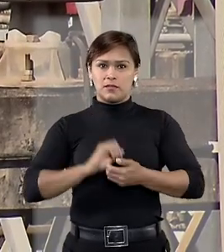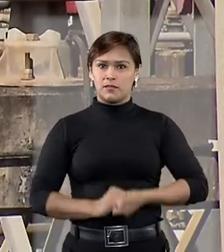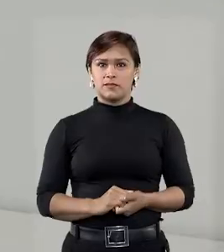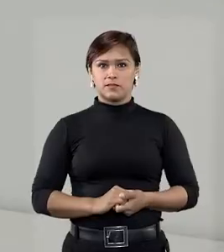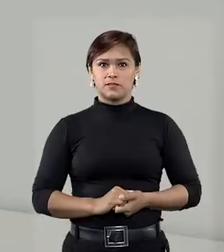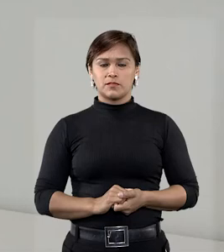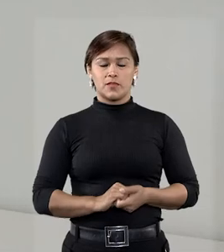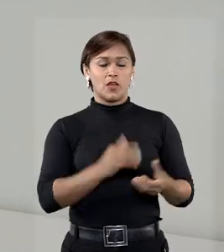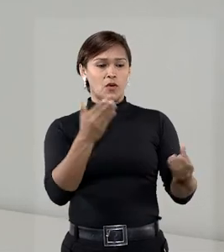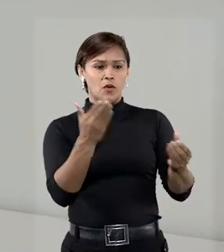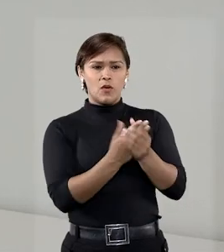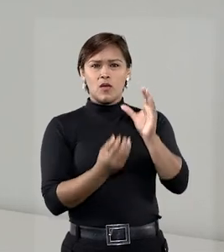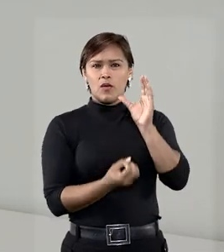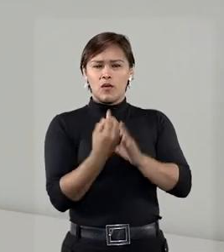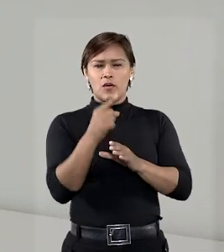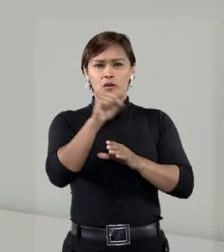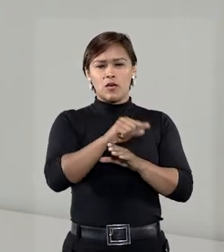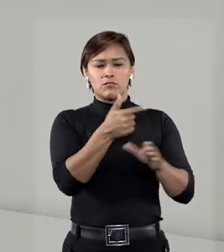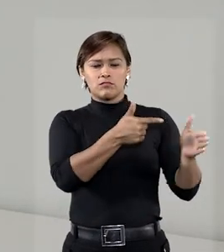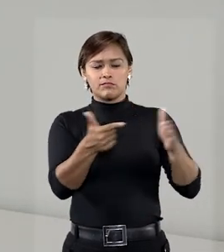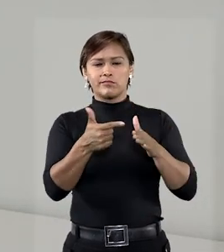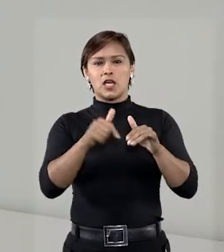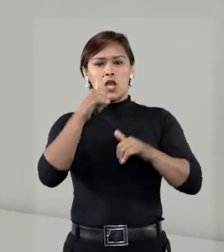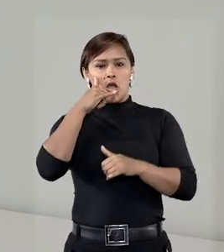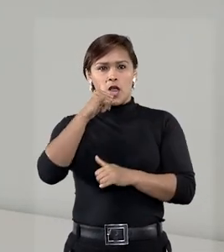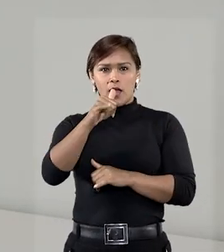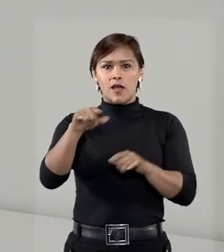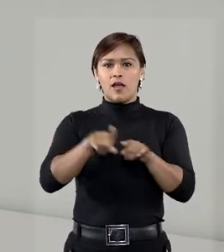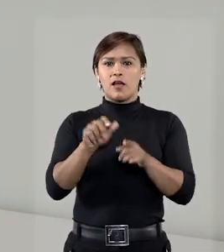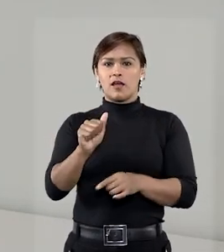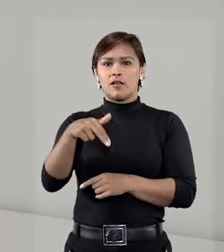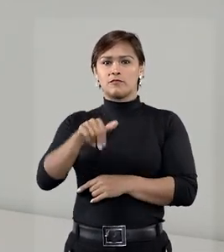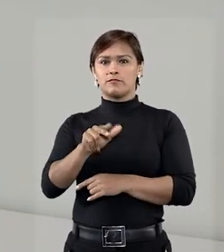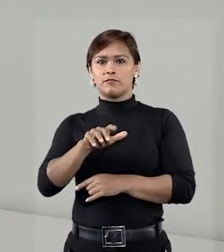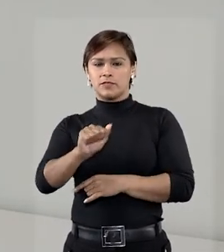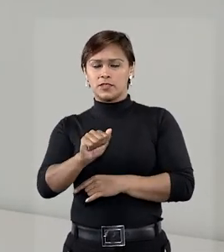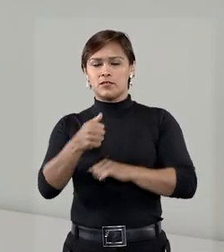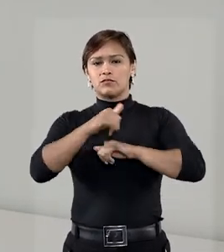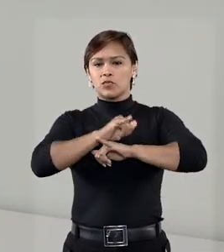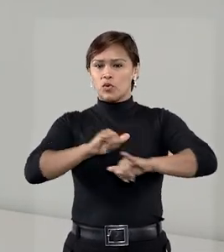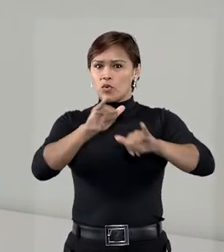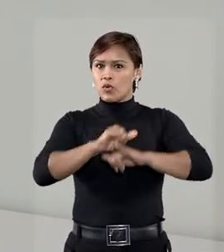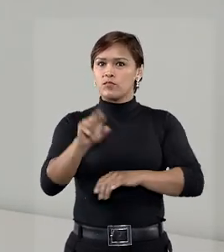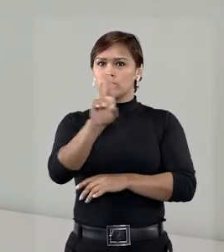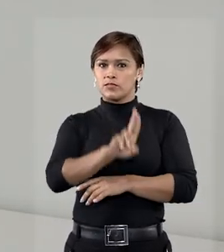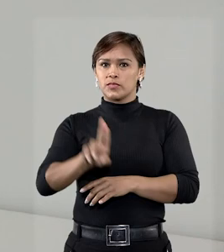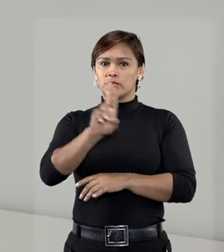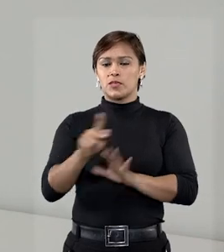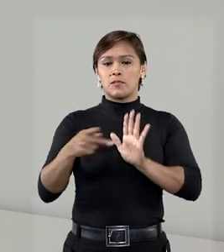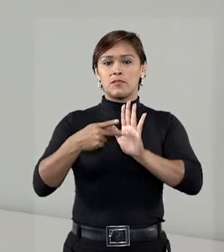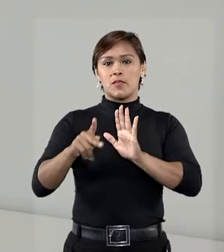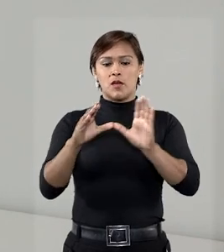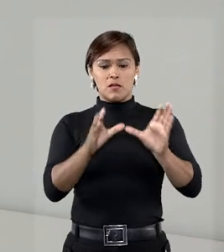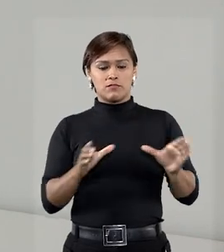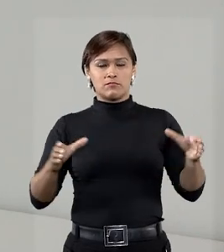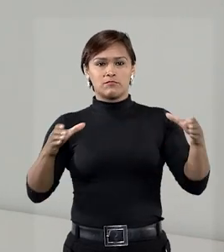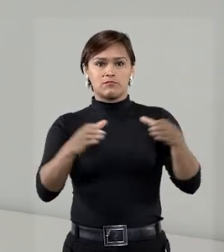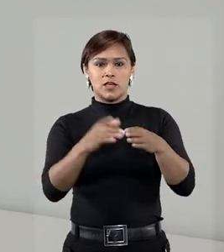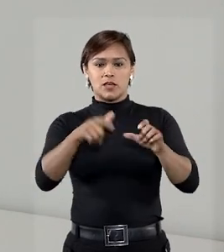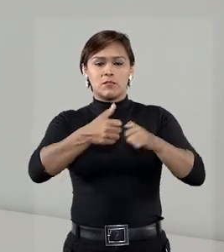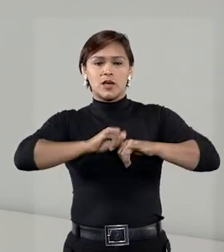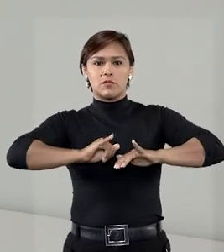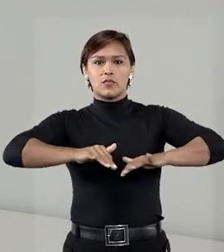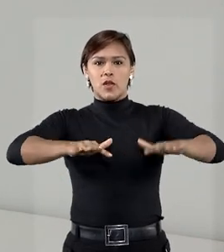da Bahia. O caso teve origem quando a Agência Nacional de Energia Elétrica declarou a utilidade pública da área necessária para